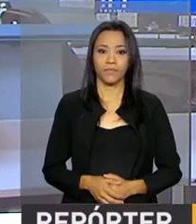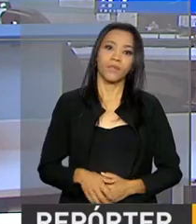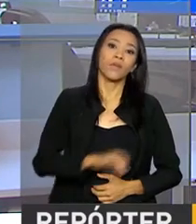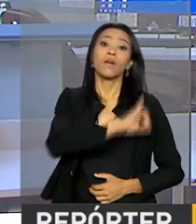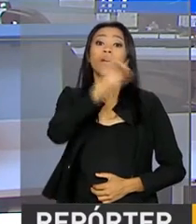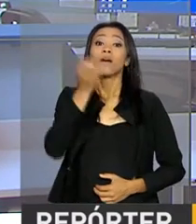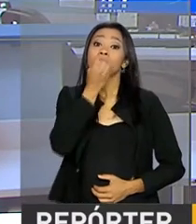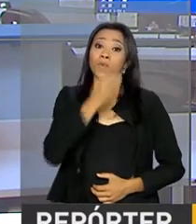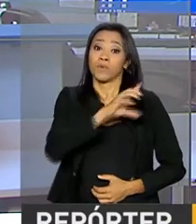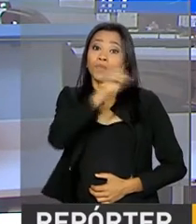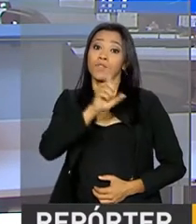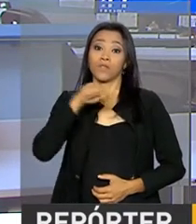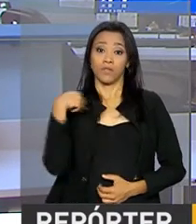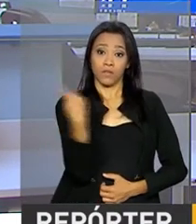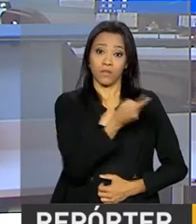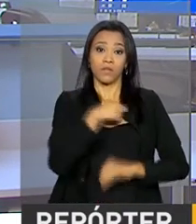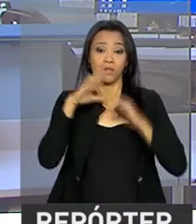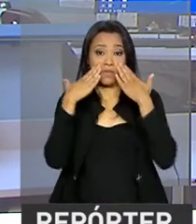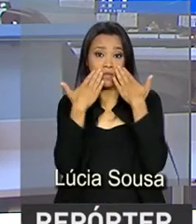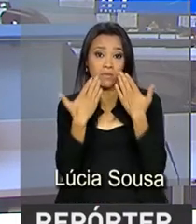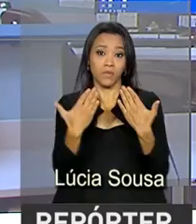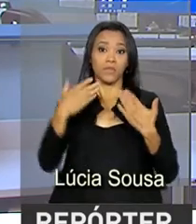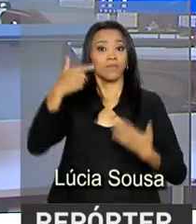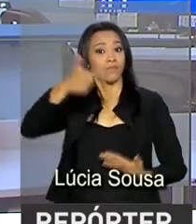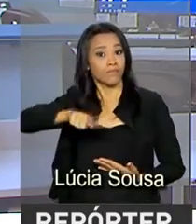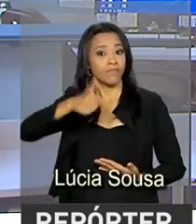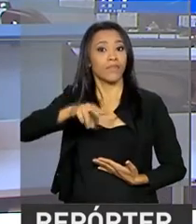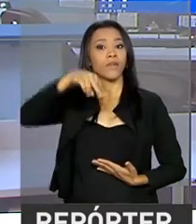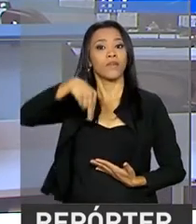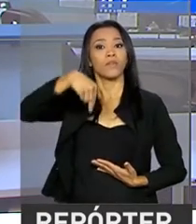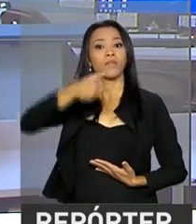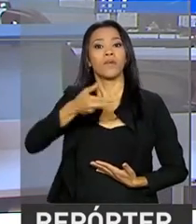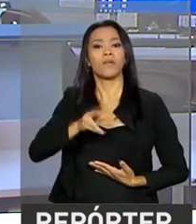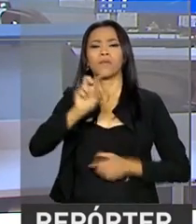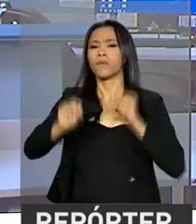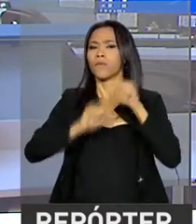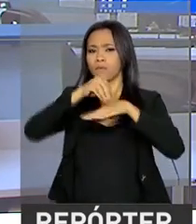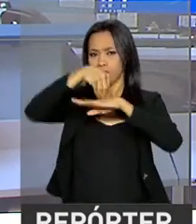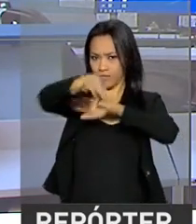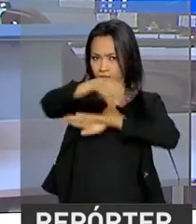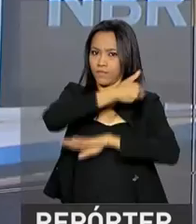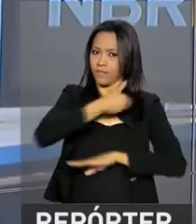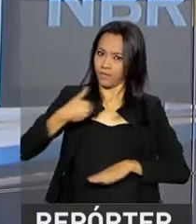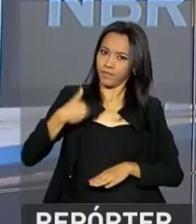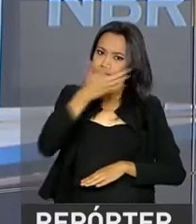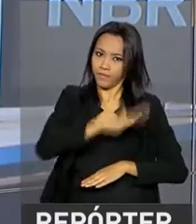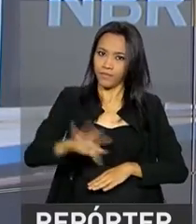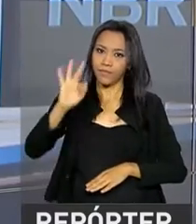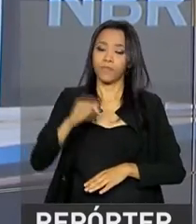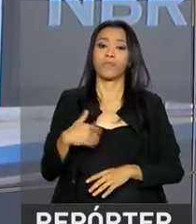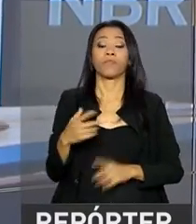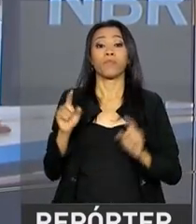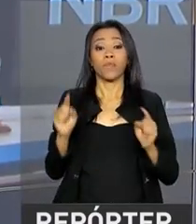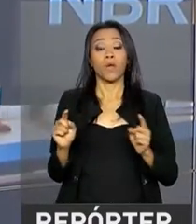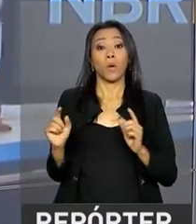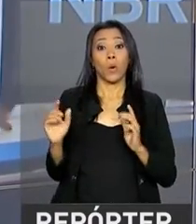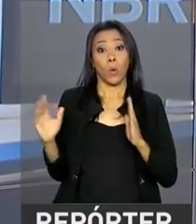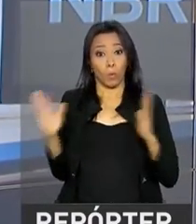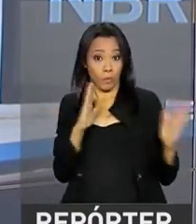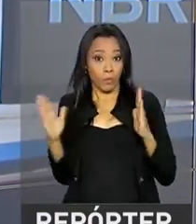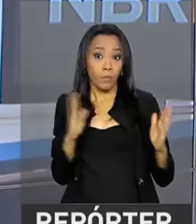Olá, um bom dia para você. Estamos de volta com o Repórter NBR e as notícias do governo federal. O prazo para ajudar